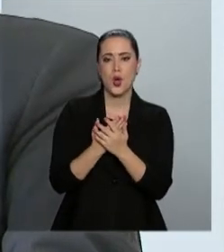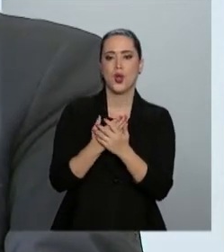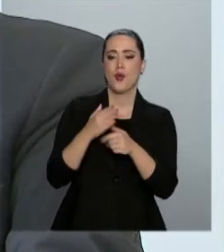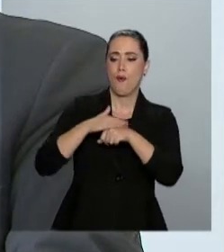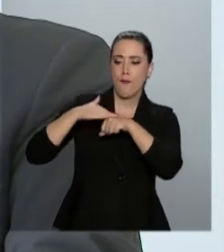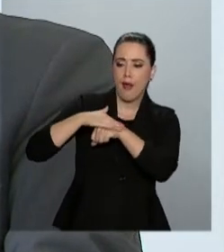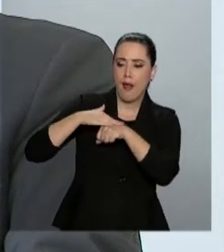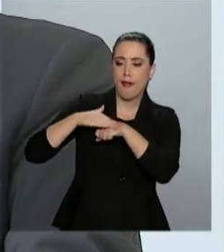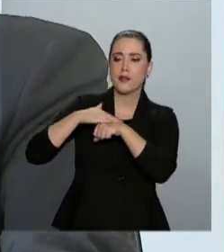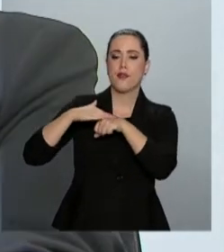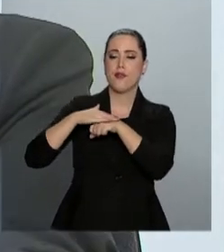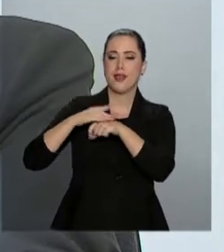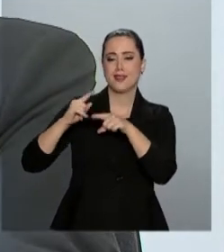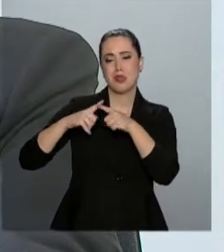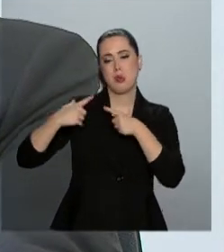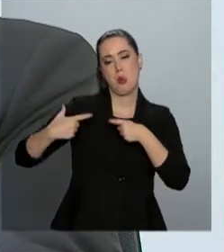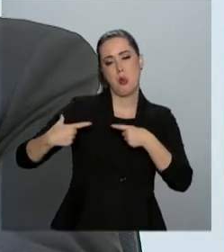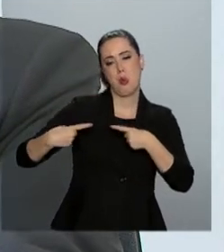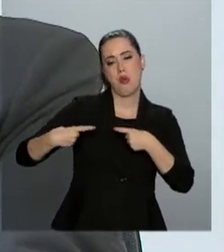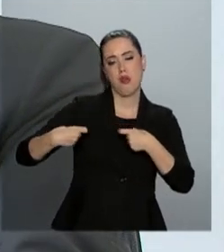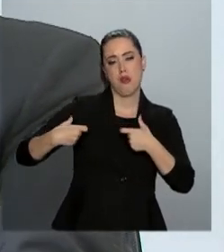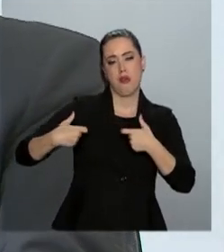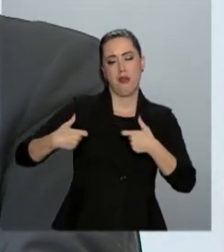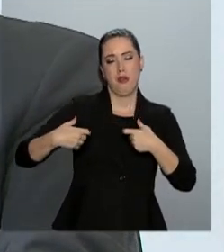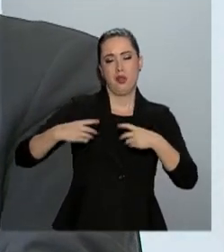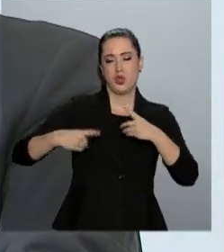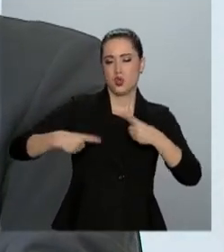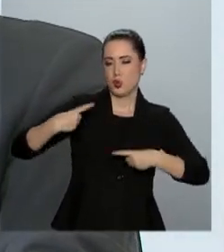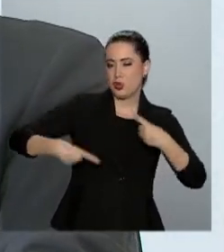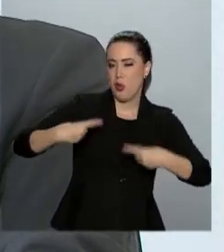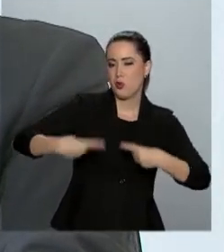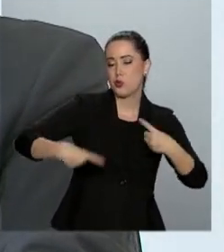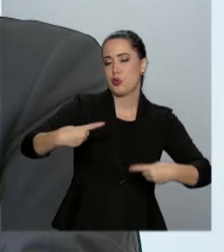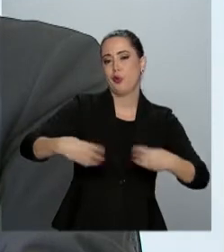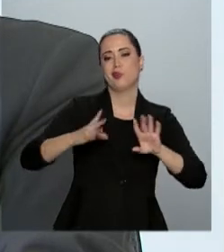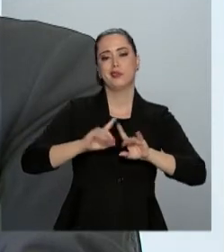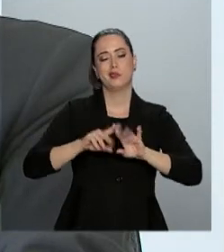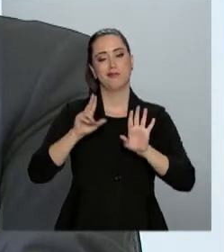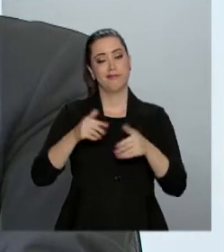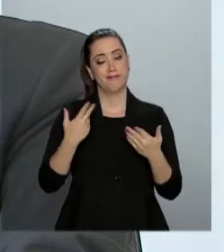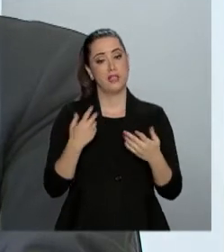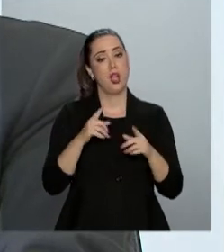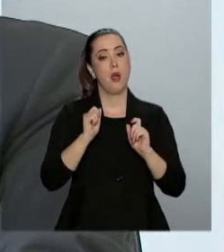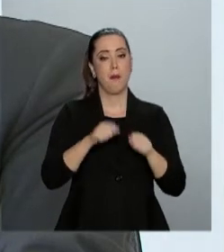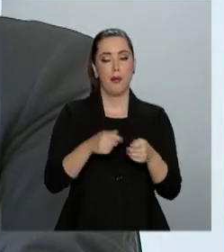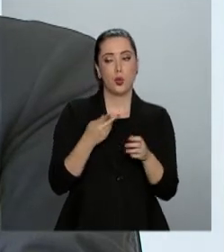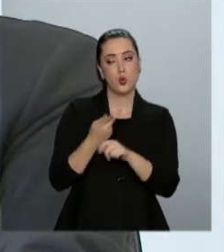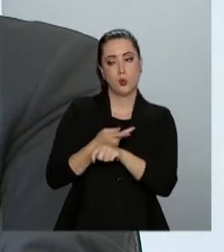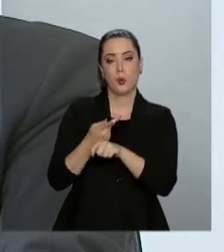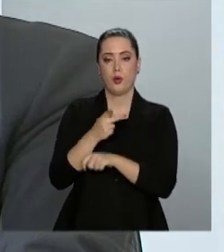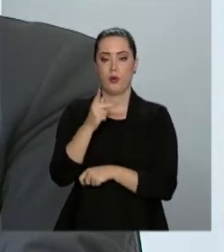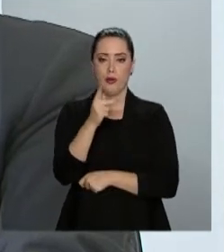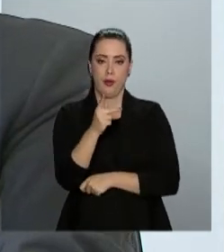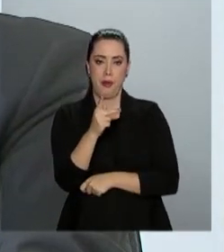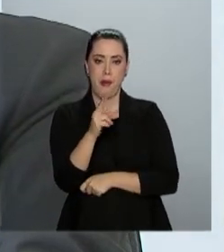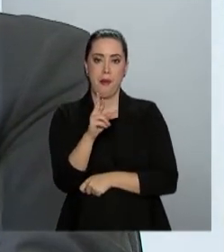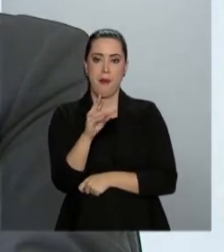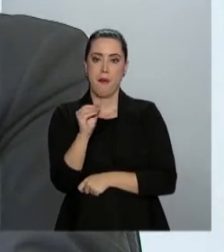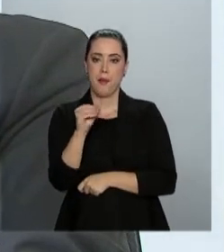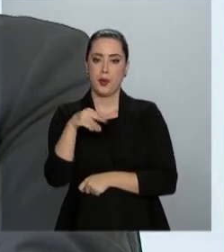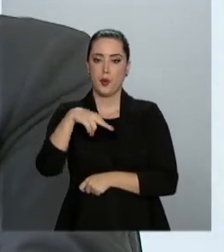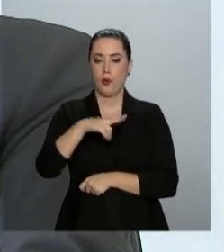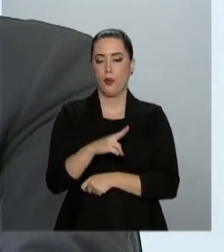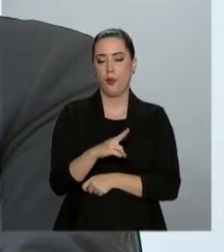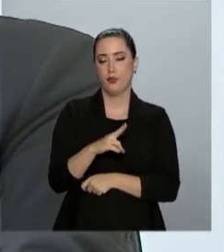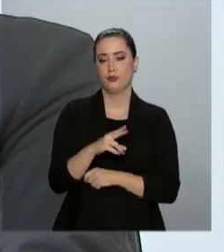seria realmente, e nem coletivamente com uma negociação, o passo seguinte seria os PROCONs, né? Então, tem cidades